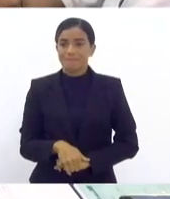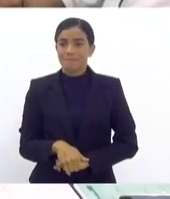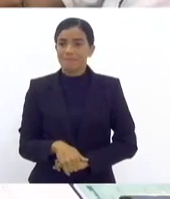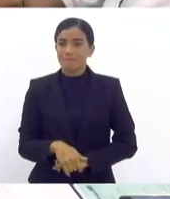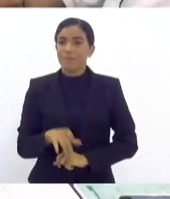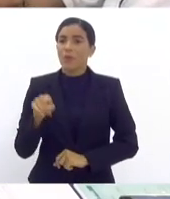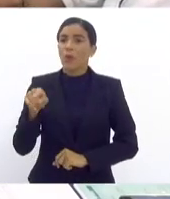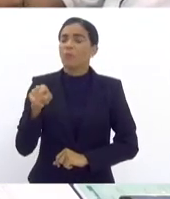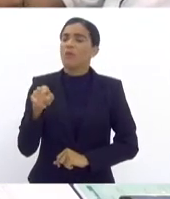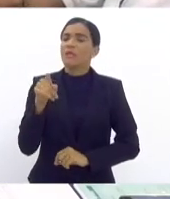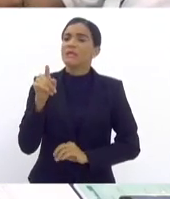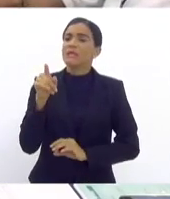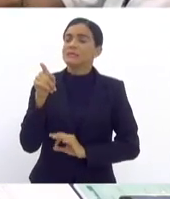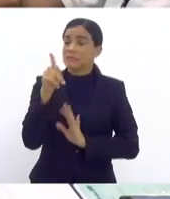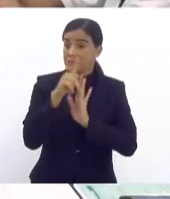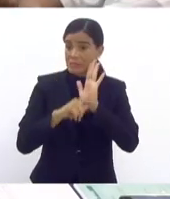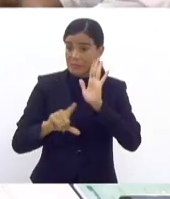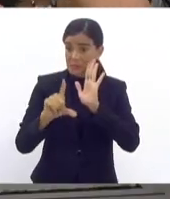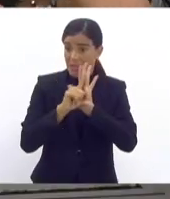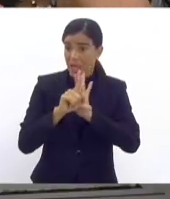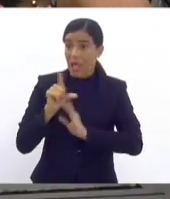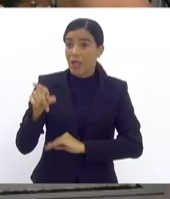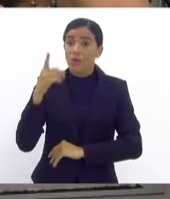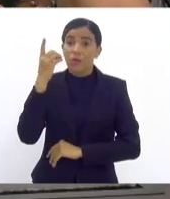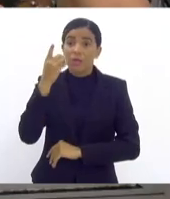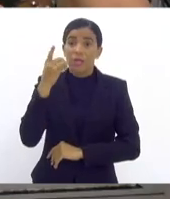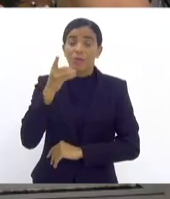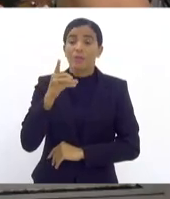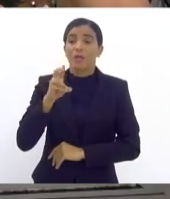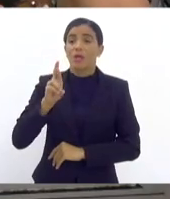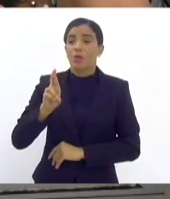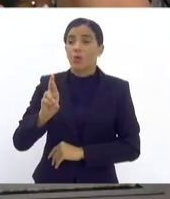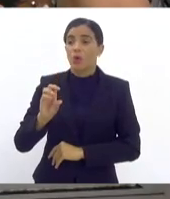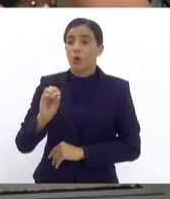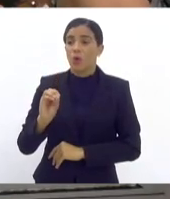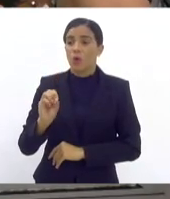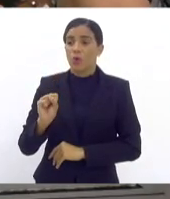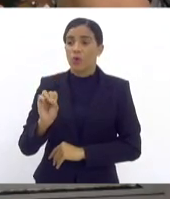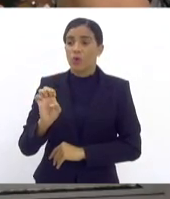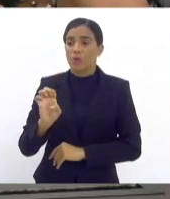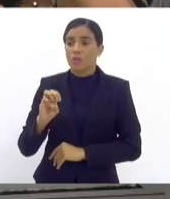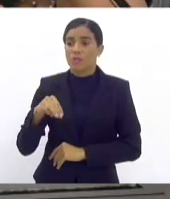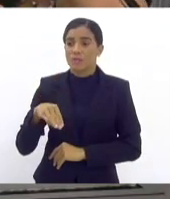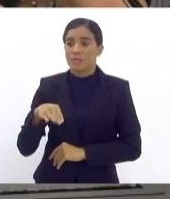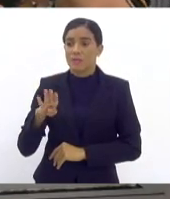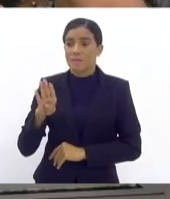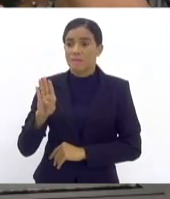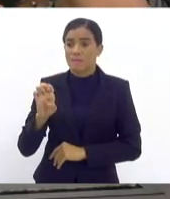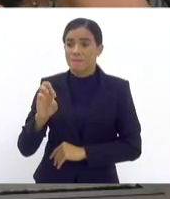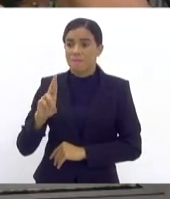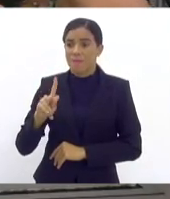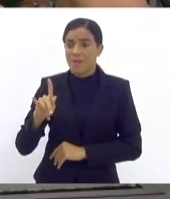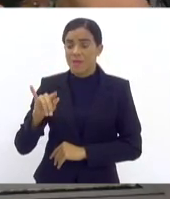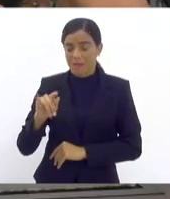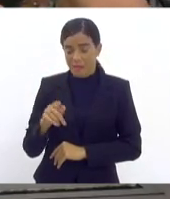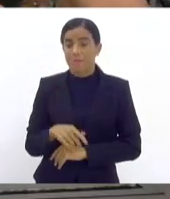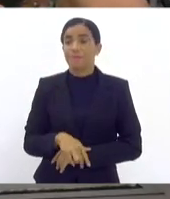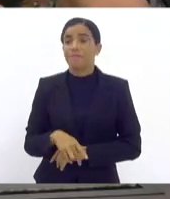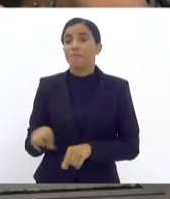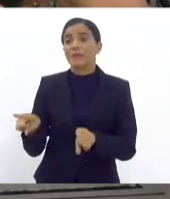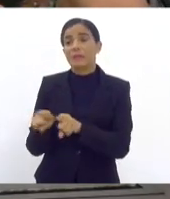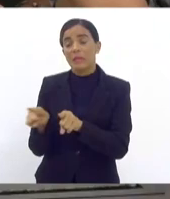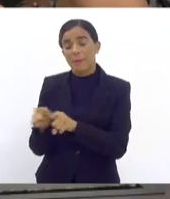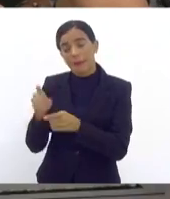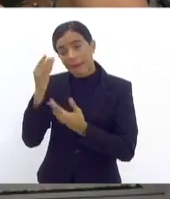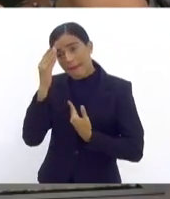esse projeto é do deputado Rosenberg, eu queria aproveitar para agradecer o presidente da CCJ e o próprio deputado